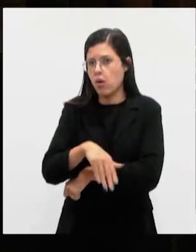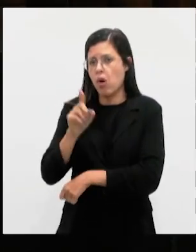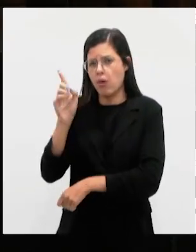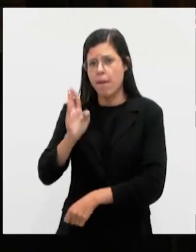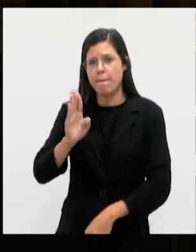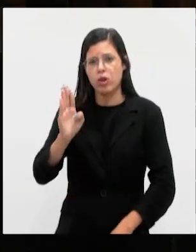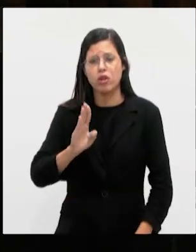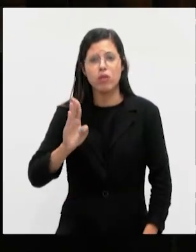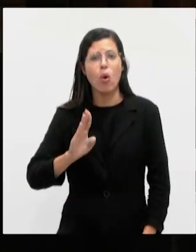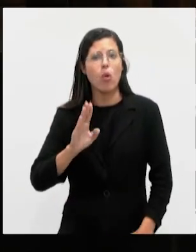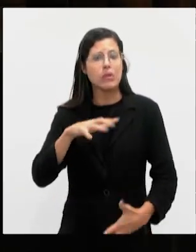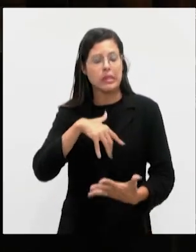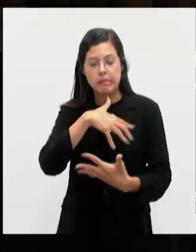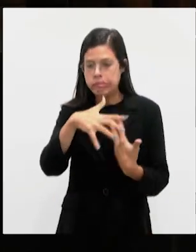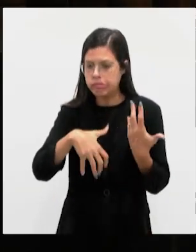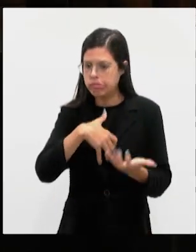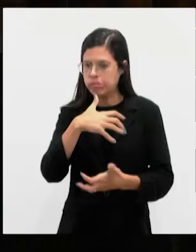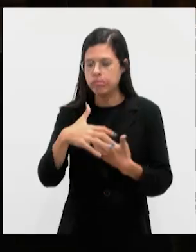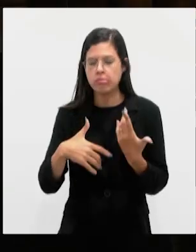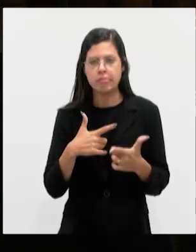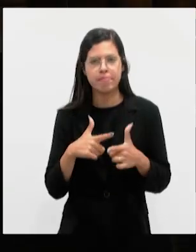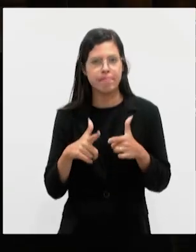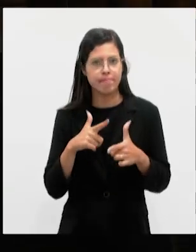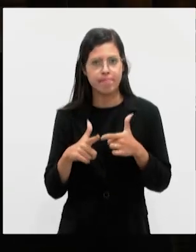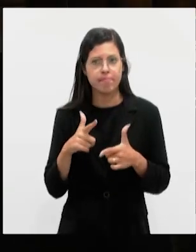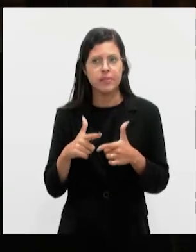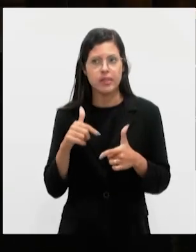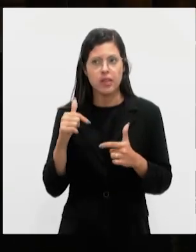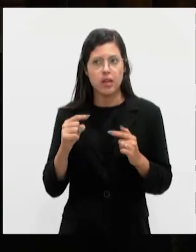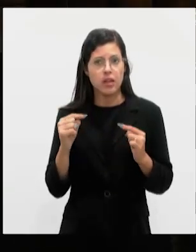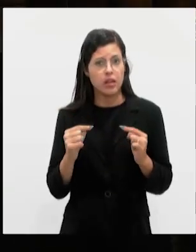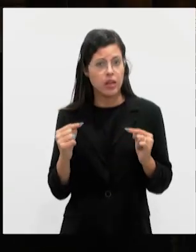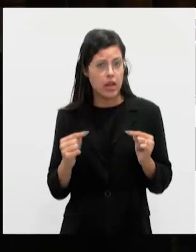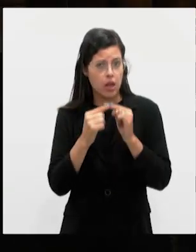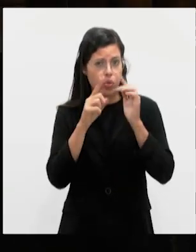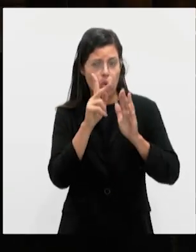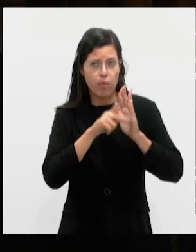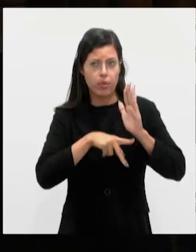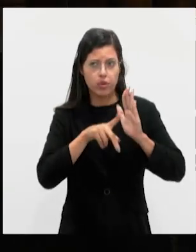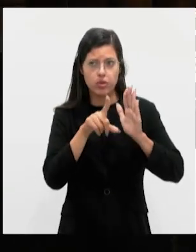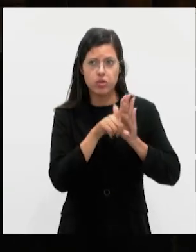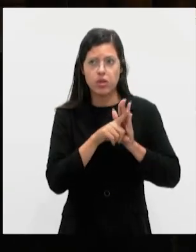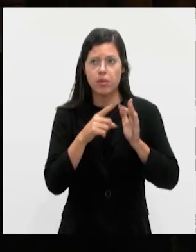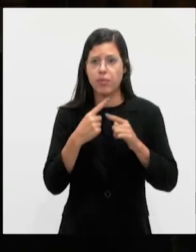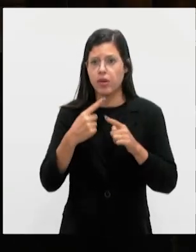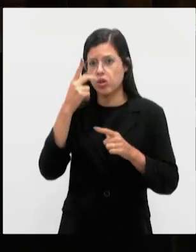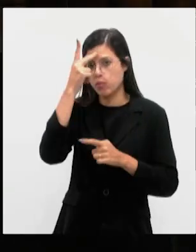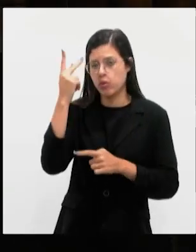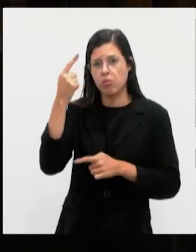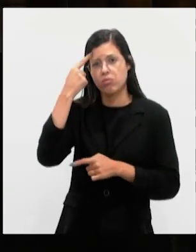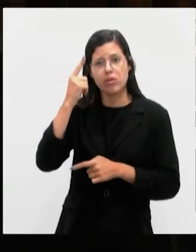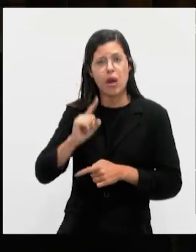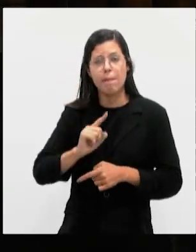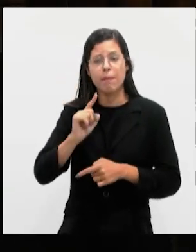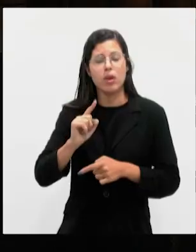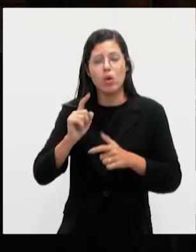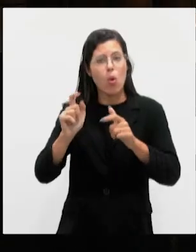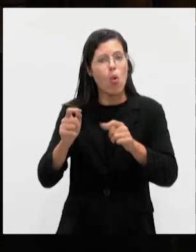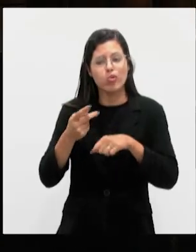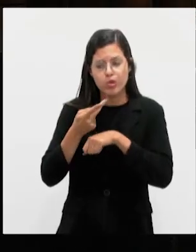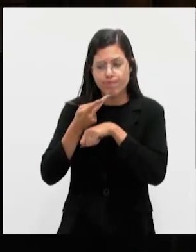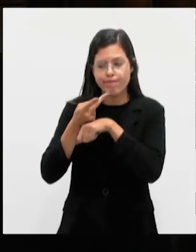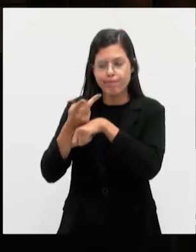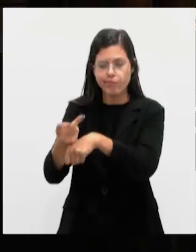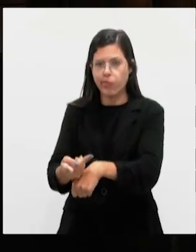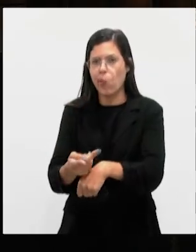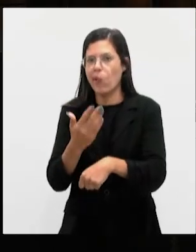ficando um caos. E tem a ver com o projeto aqui, que o pessoal não sabe onde pedir ajuda. Ali eu